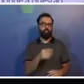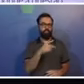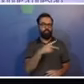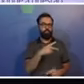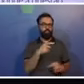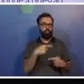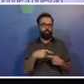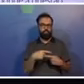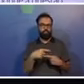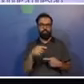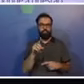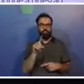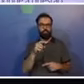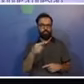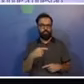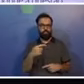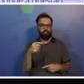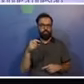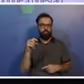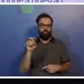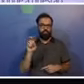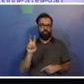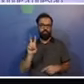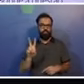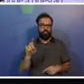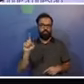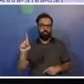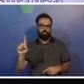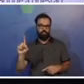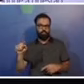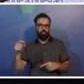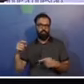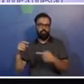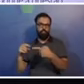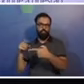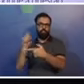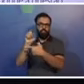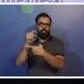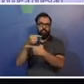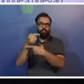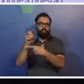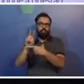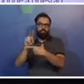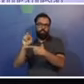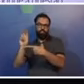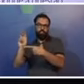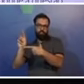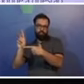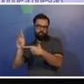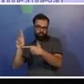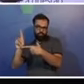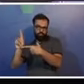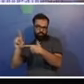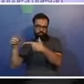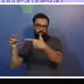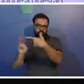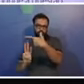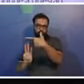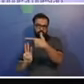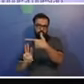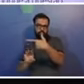3, menos dividido por mais, menos. 21 dividido por